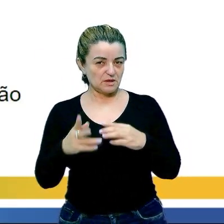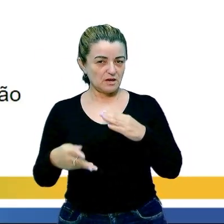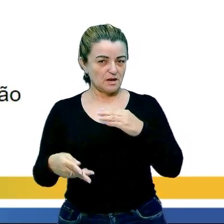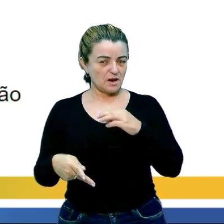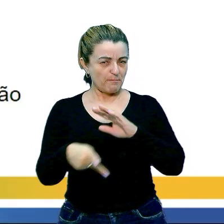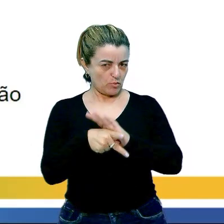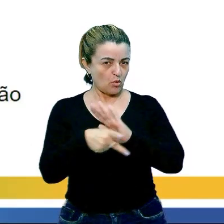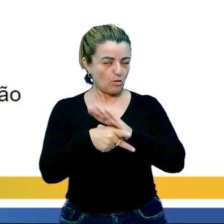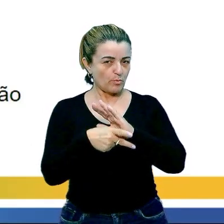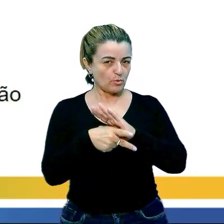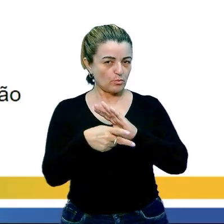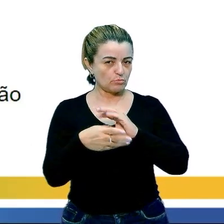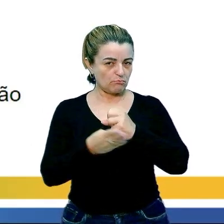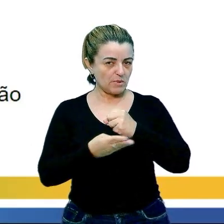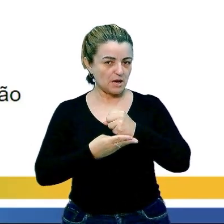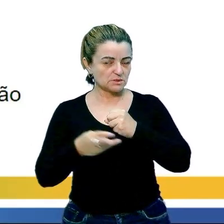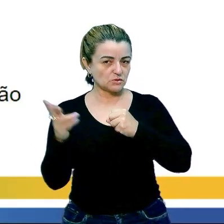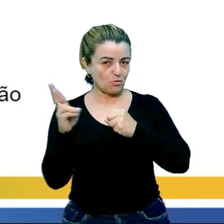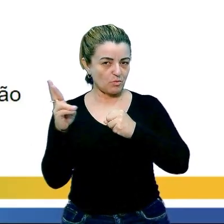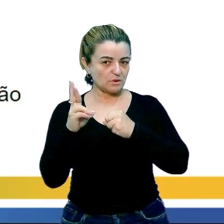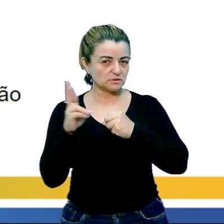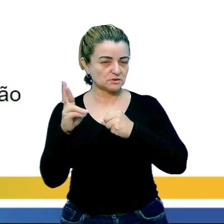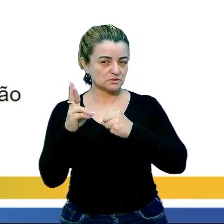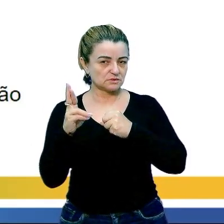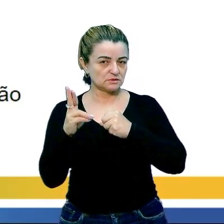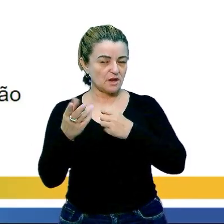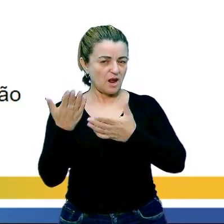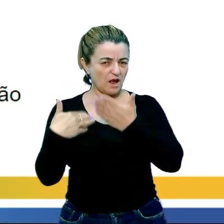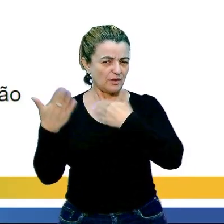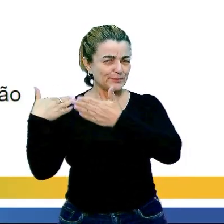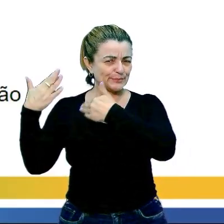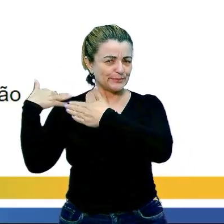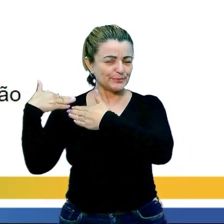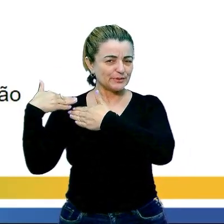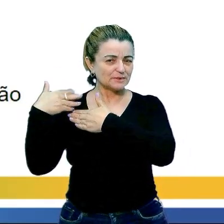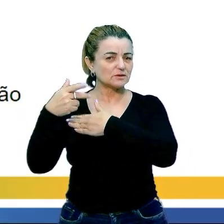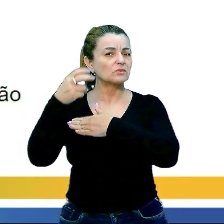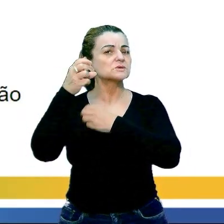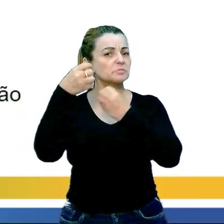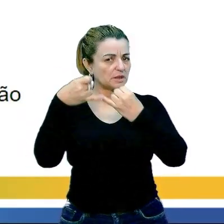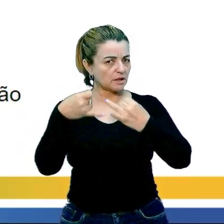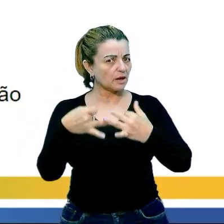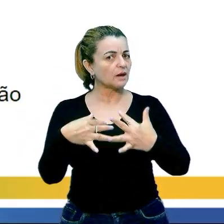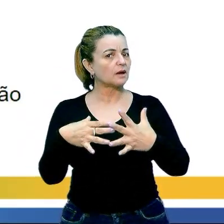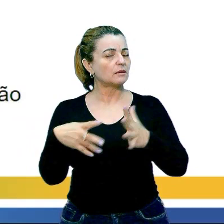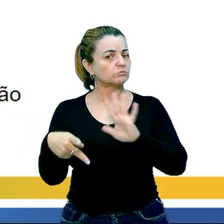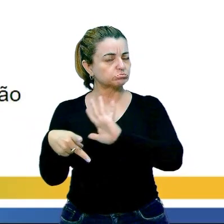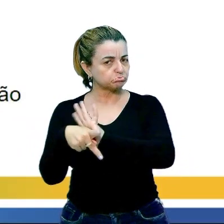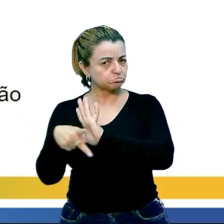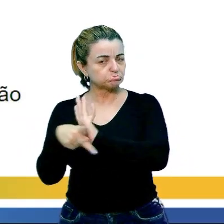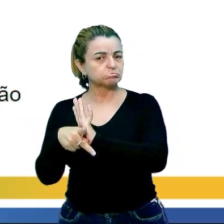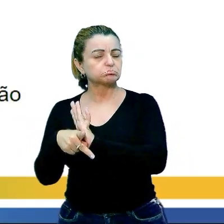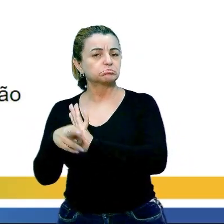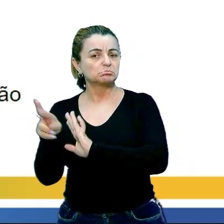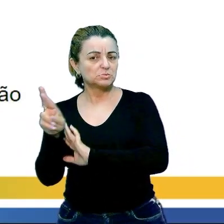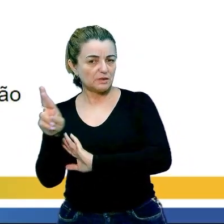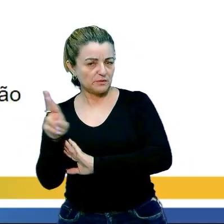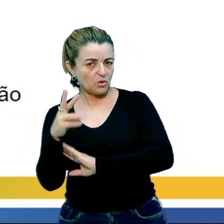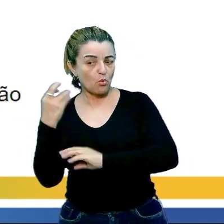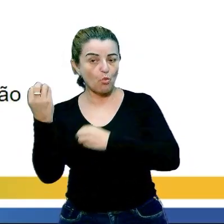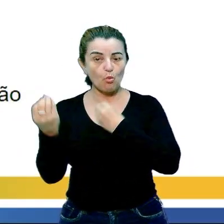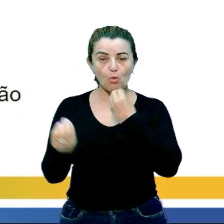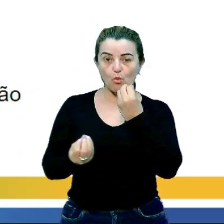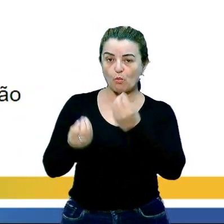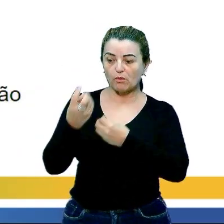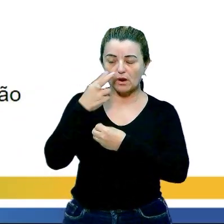legado romano. As mulheres, lá nas nossas aulas anteriores eu falei sobre as mulheres, né? Como é que as mulheres romanas,